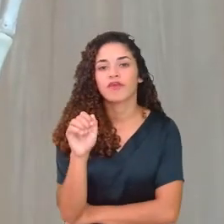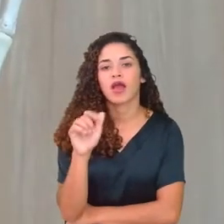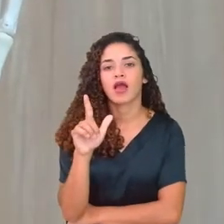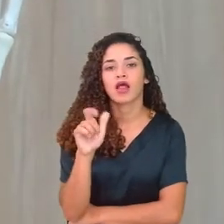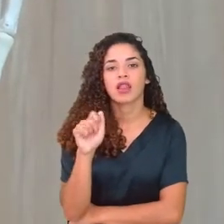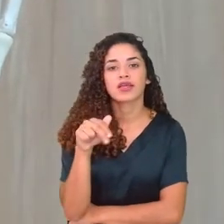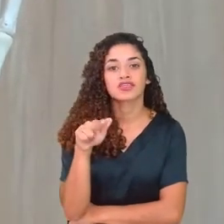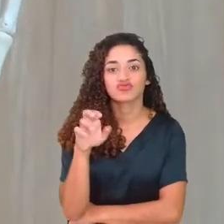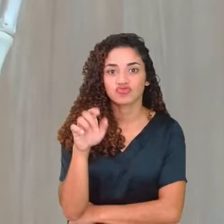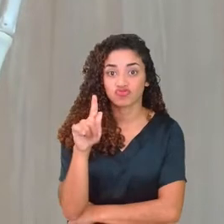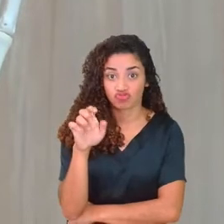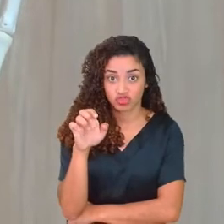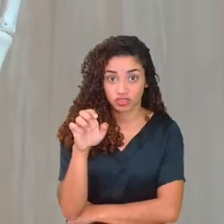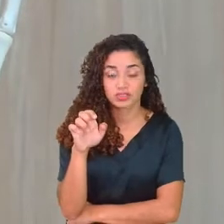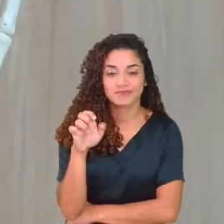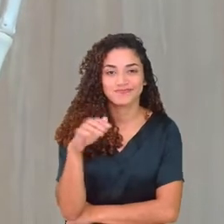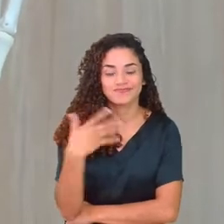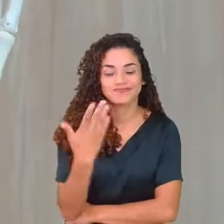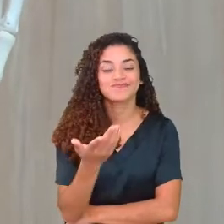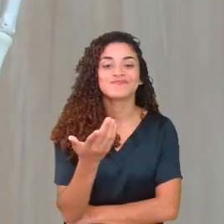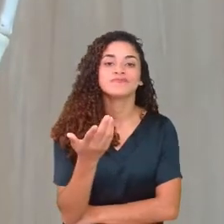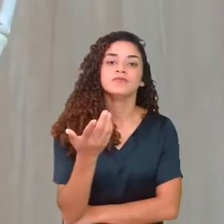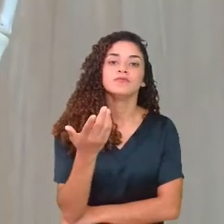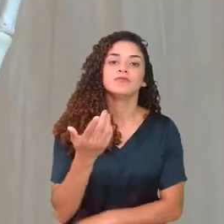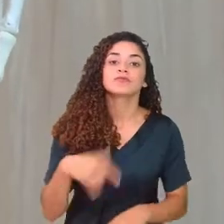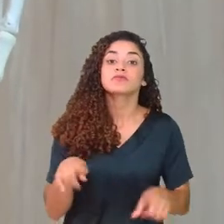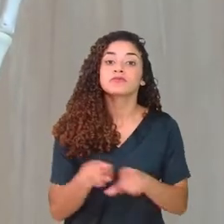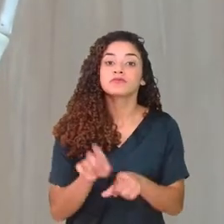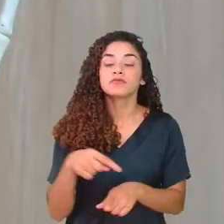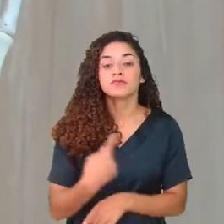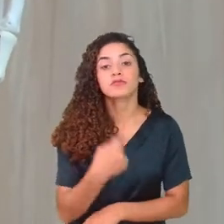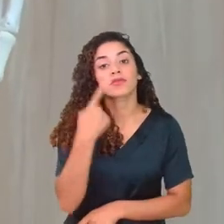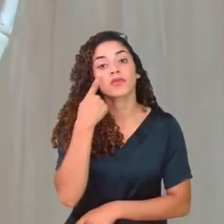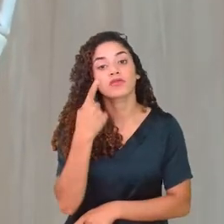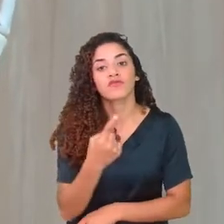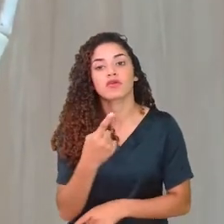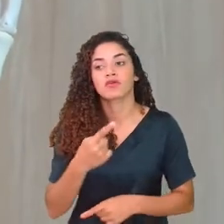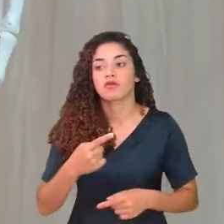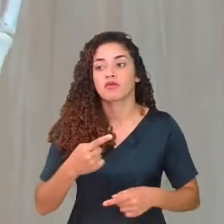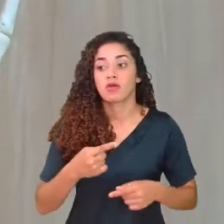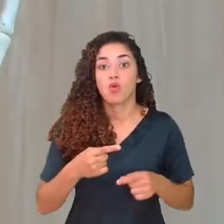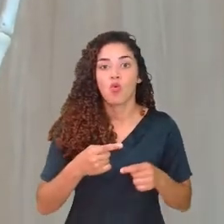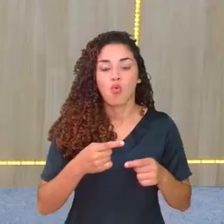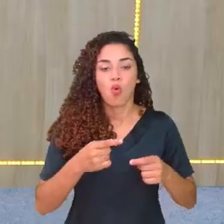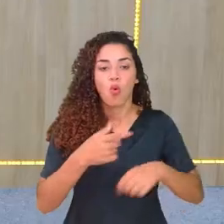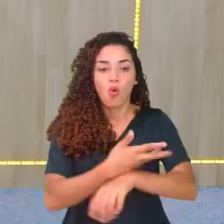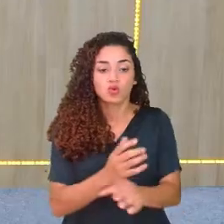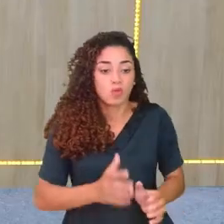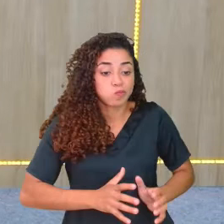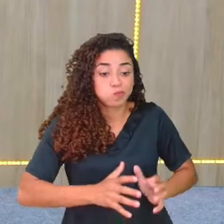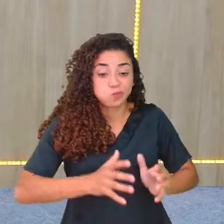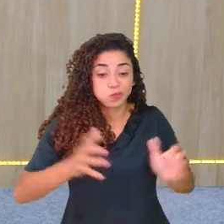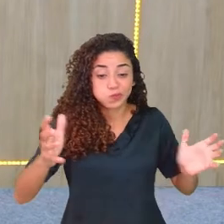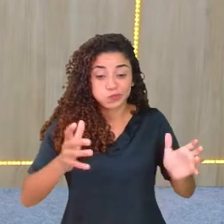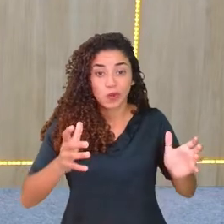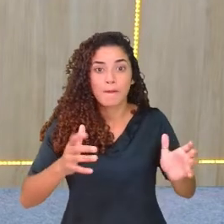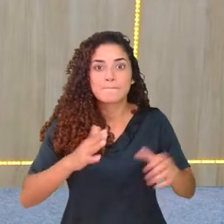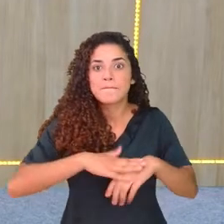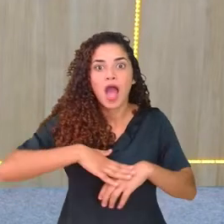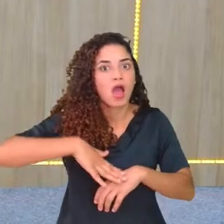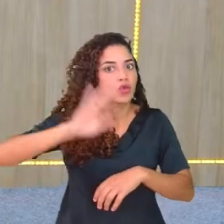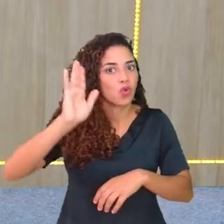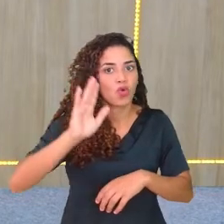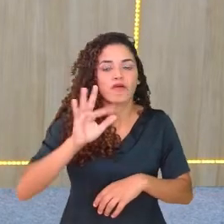também. Aqui a gente vai ver a questão do maior osso do corpo, né? A questão aqui